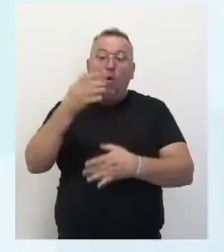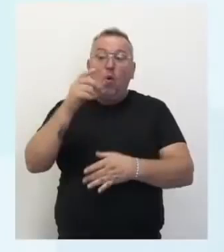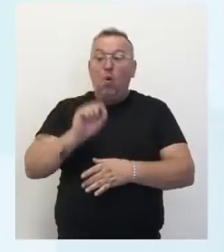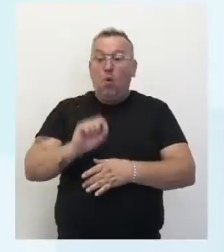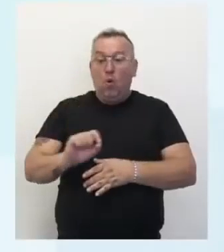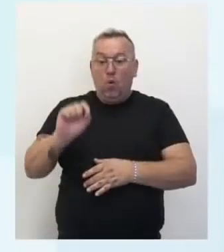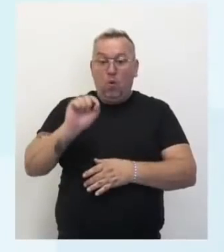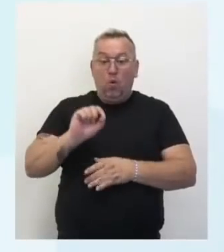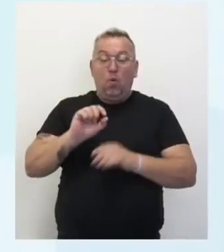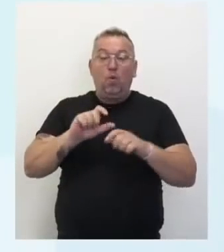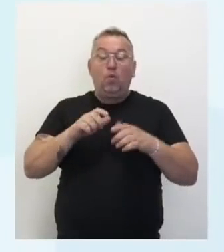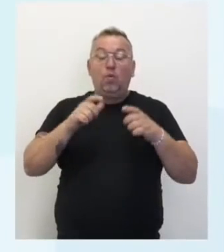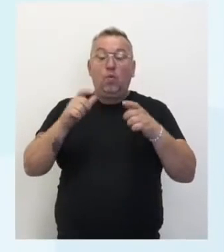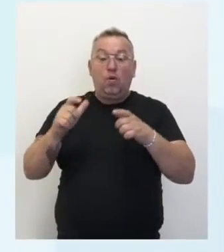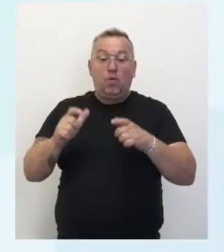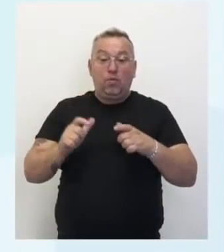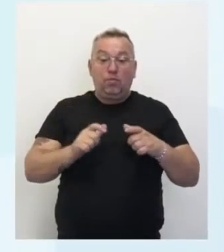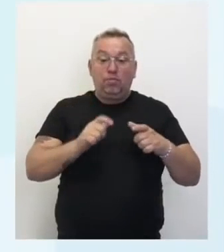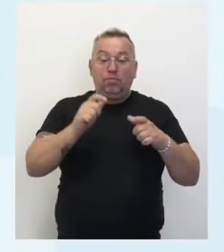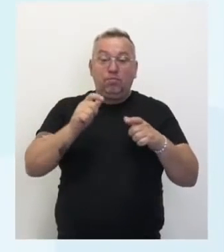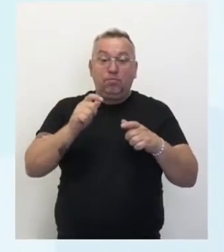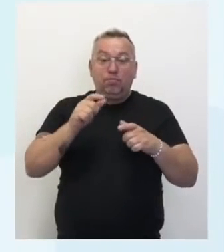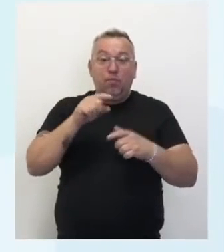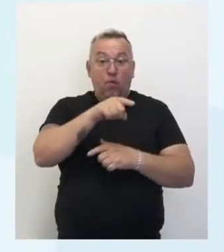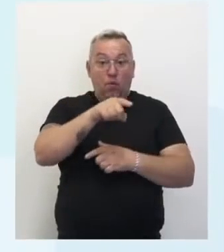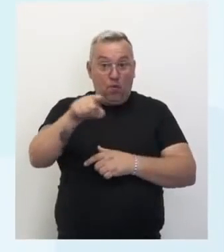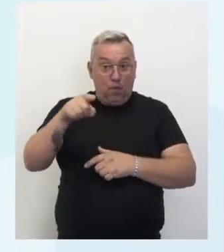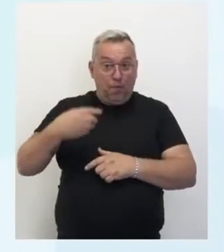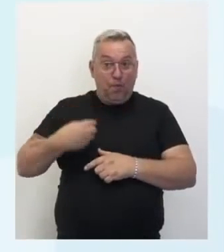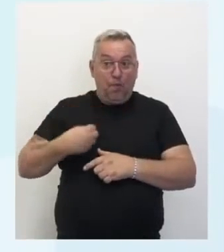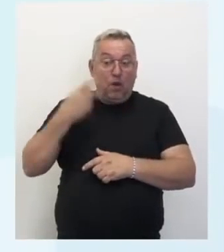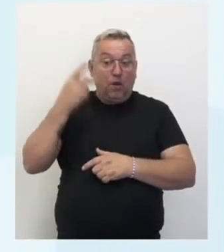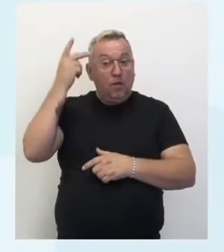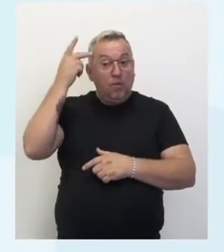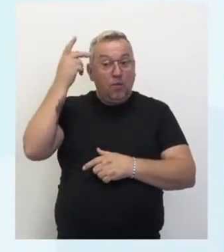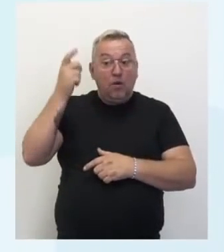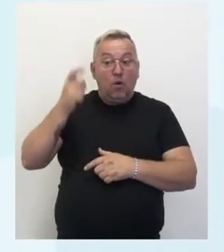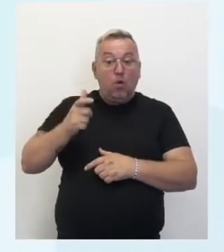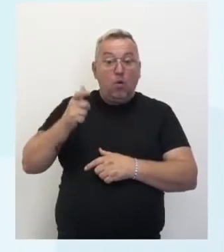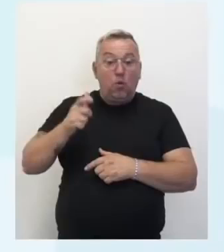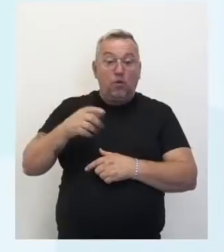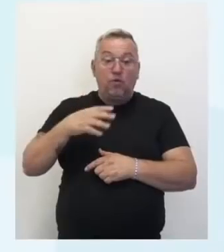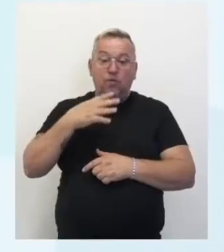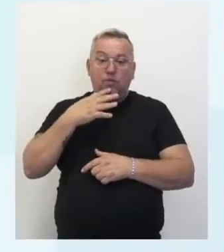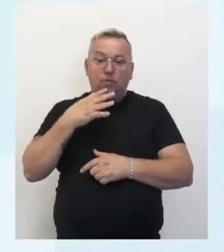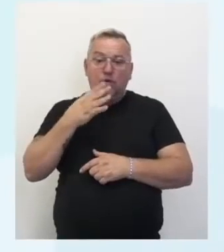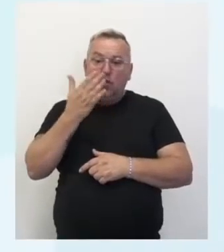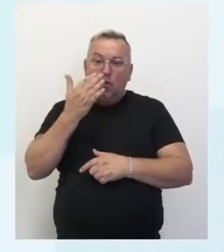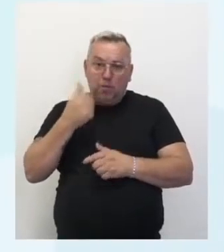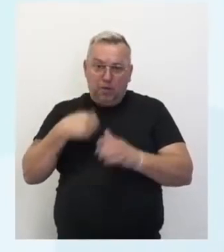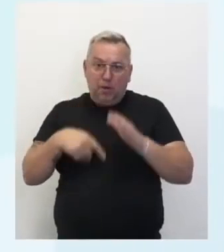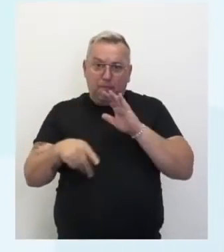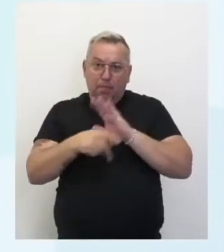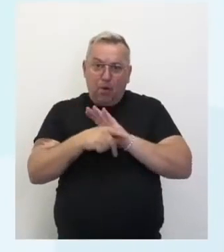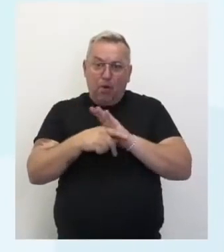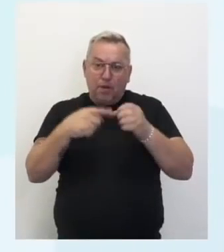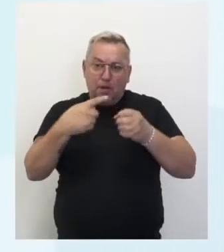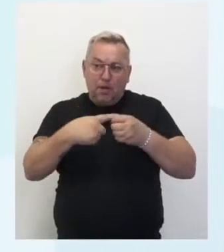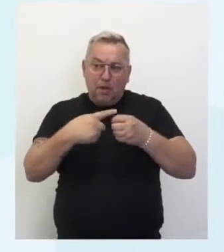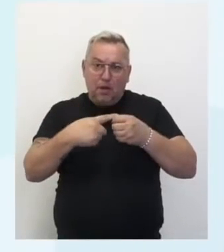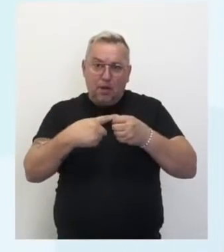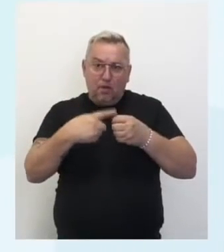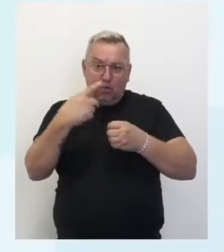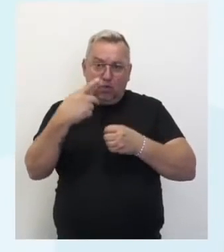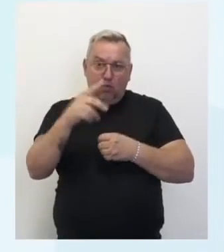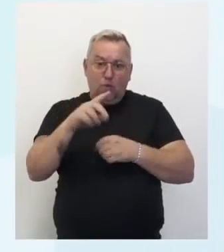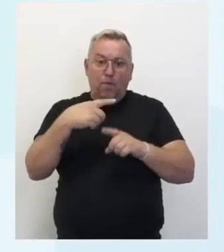Em qual região do estado de São Paulo você mora? Você conhece alguma comida típica da sua região? Por